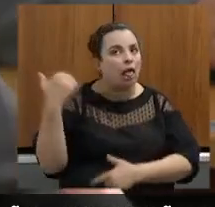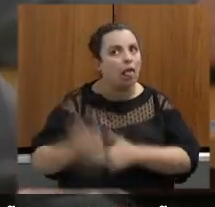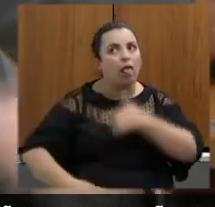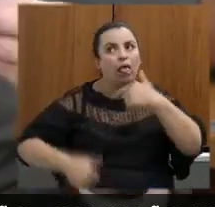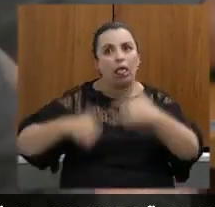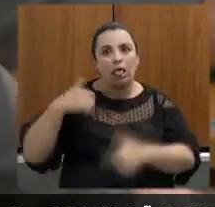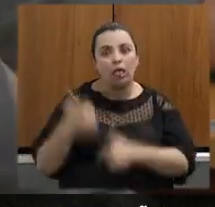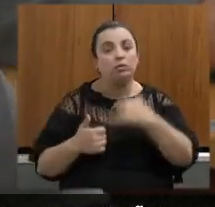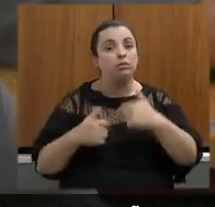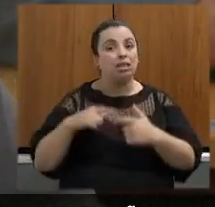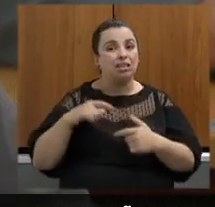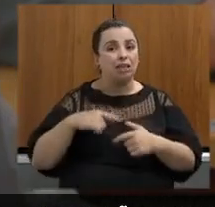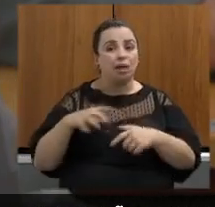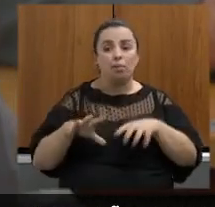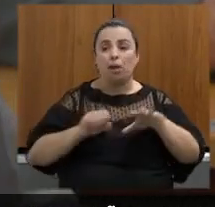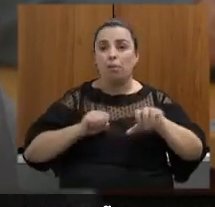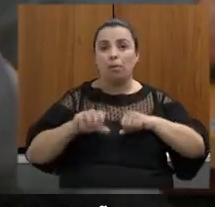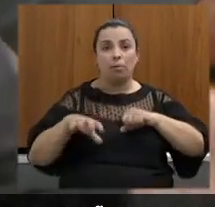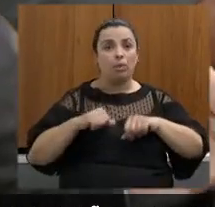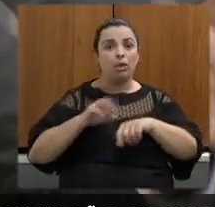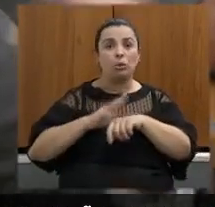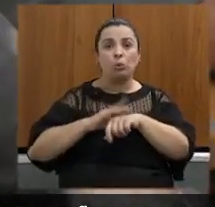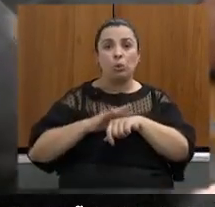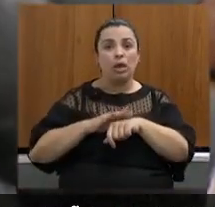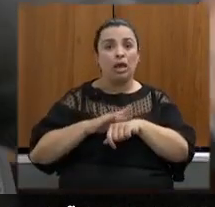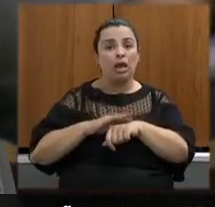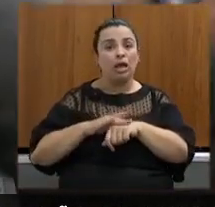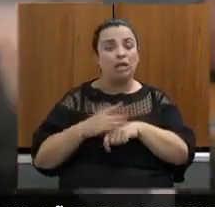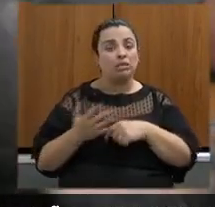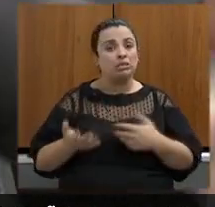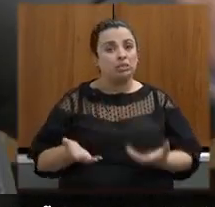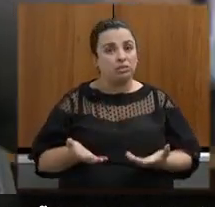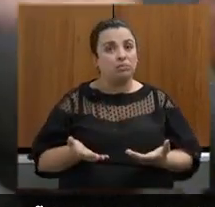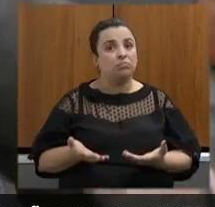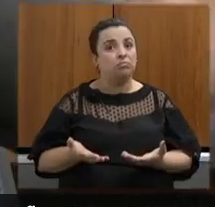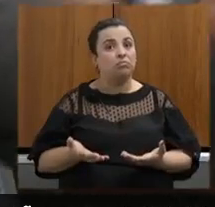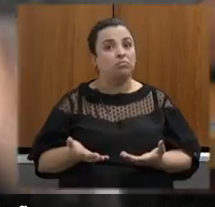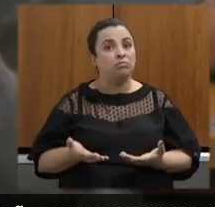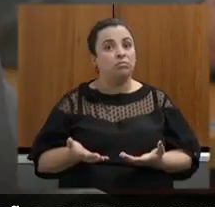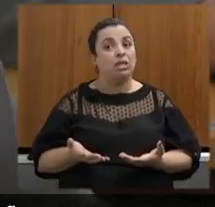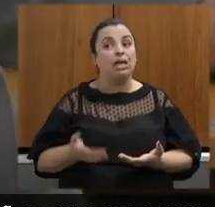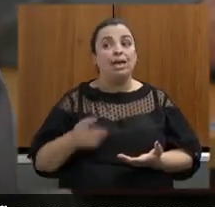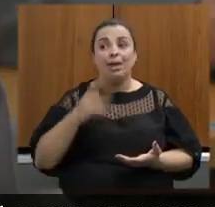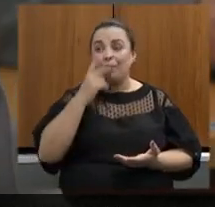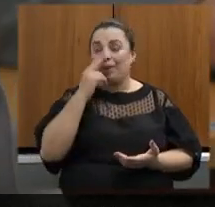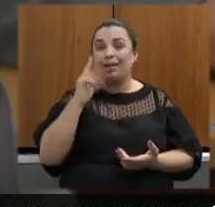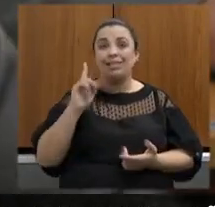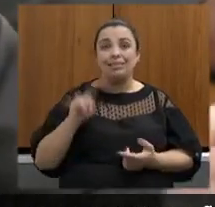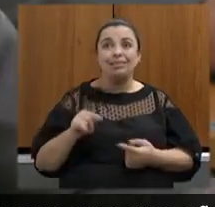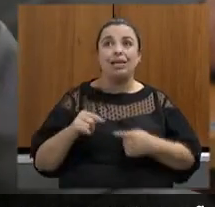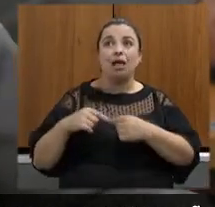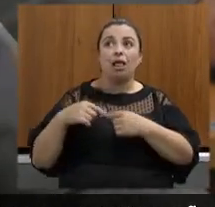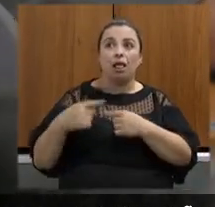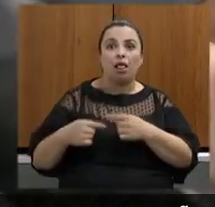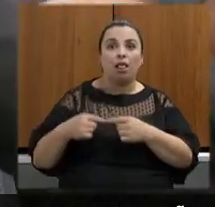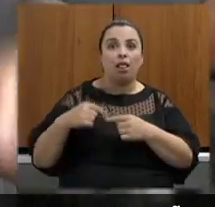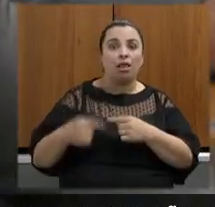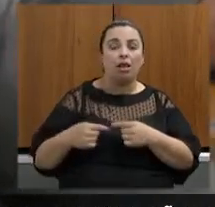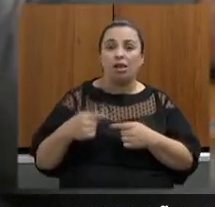absenteísmo e isso a senhora conhece muito bem e vi giram um vira um círculo vicioso porque